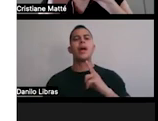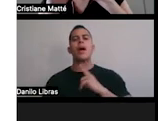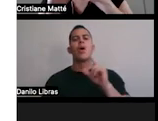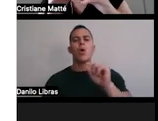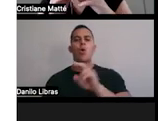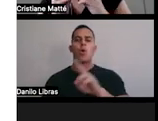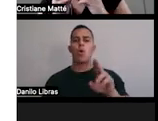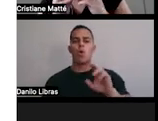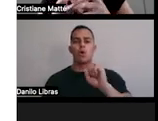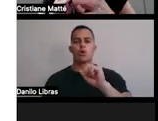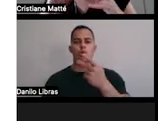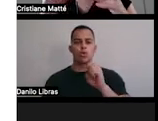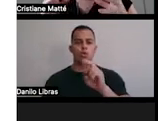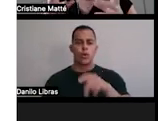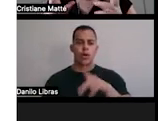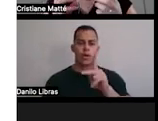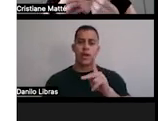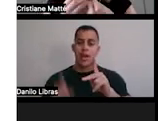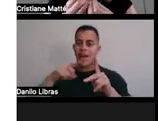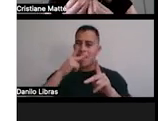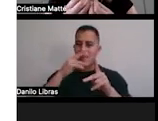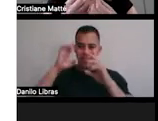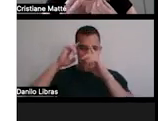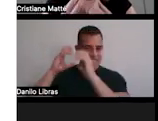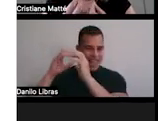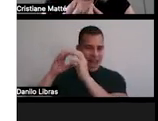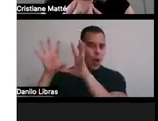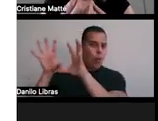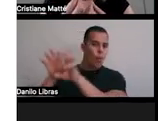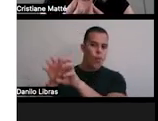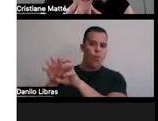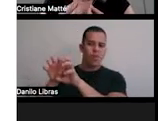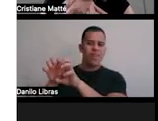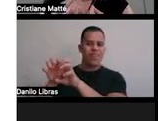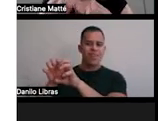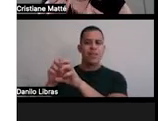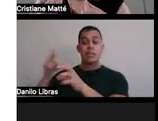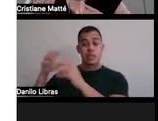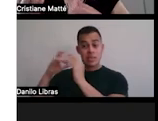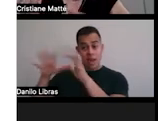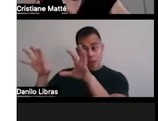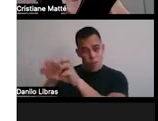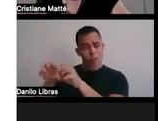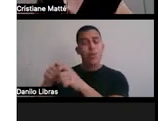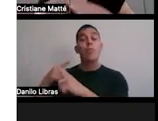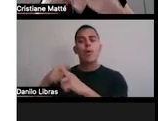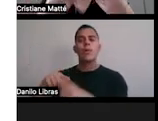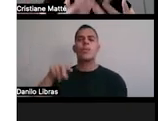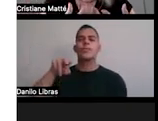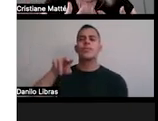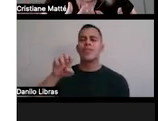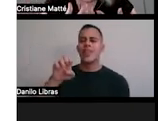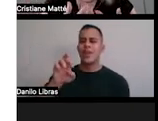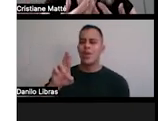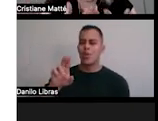é a atrofia. O cérebro ele vai atrofiando. E ele vai atrofiando justamente porque os neurônios vão morrendo.